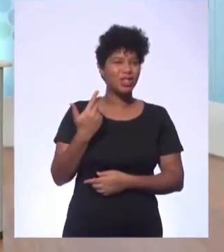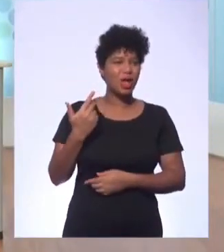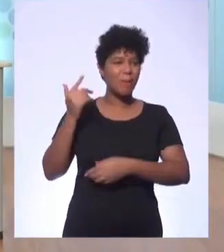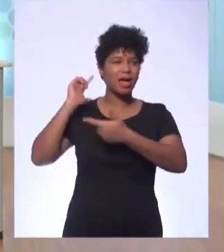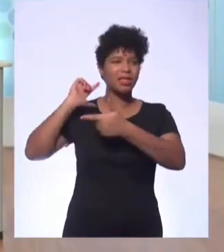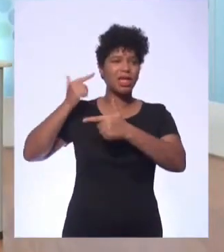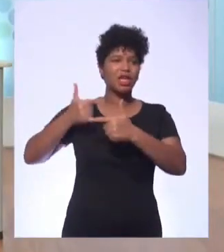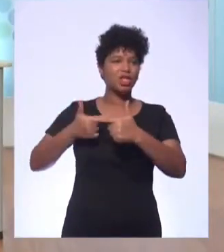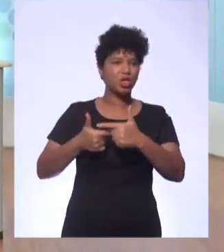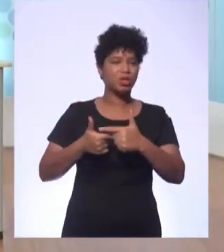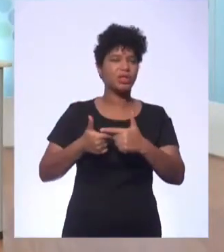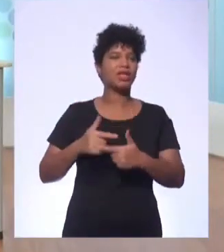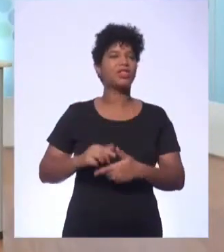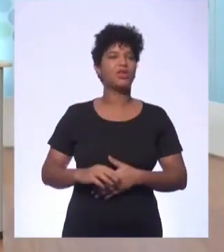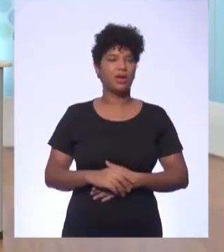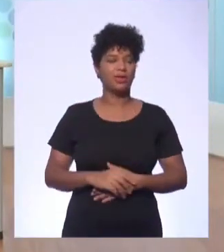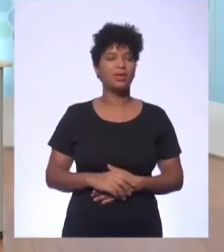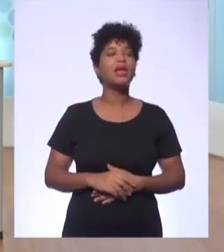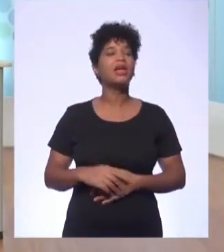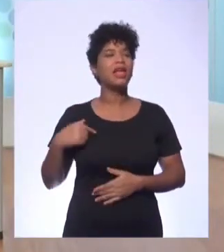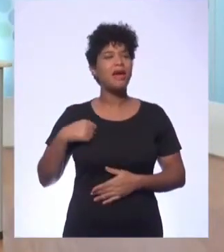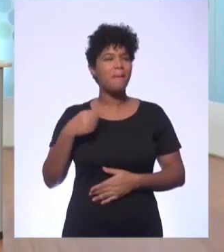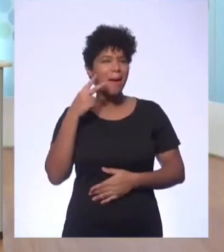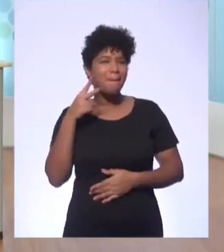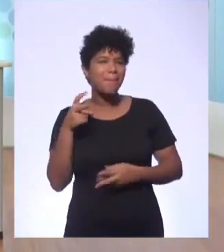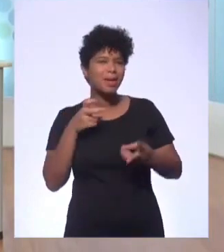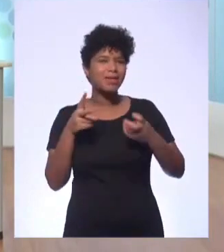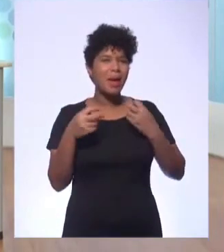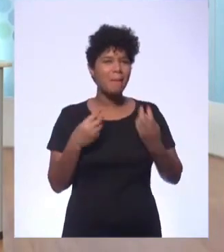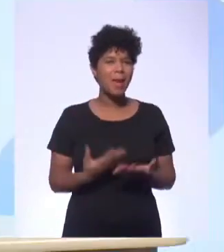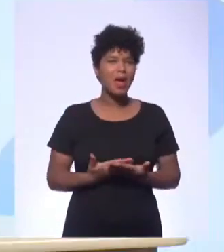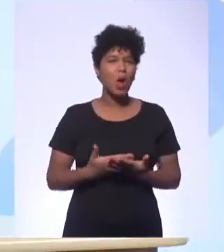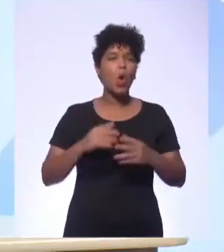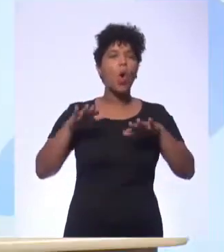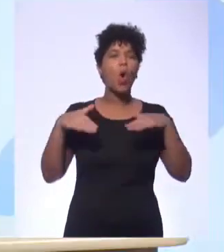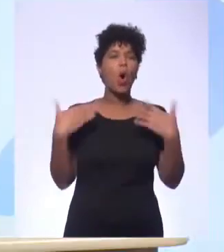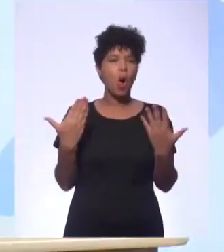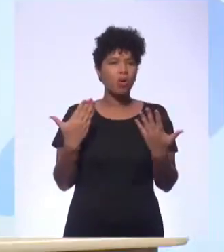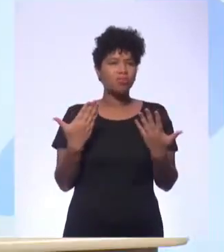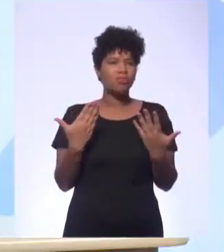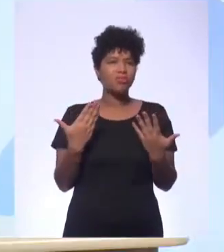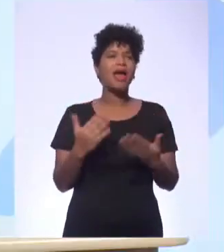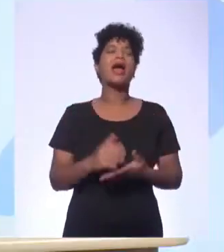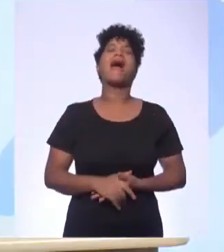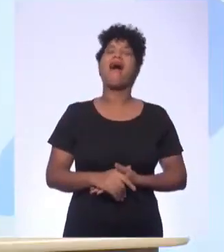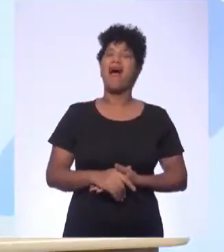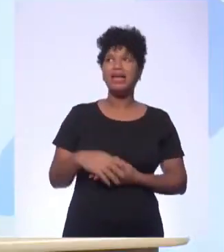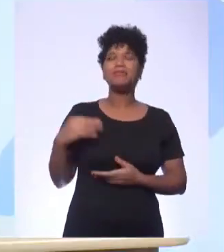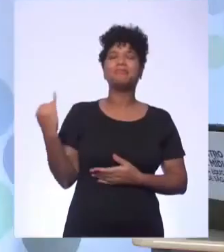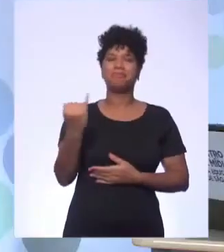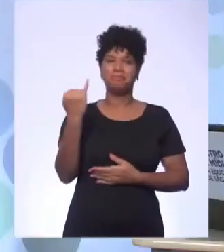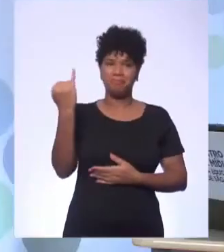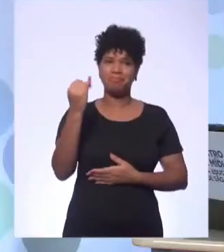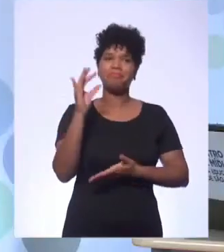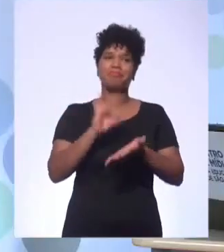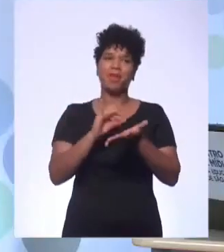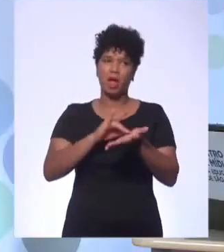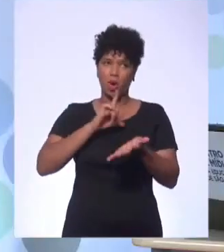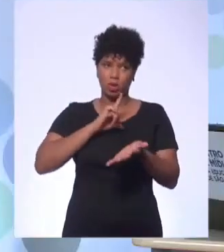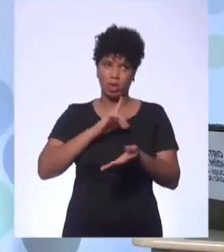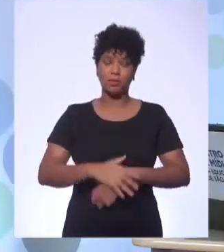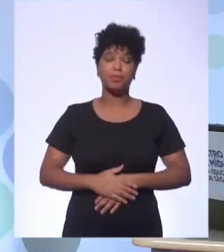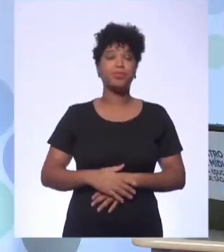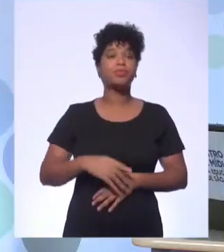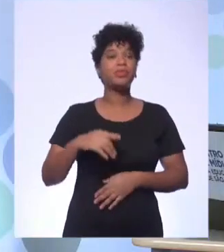gosto de escutar e imaginar qual é a mensagem que aquela música está passando. Isso é bem importante, Aliás, a